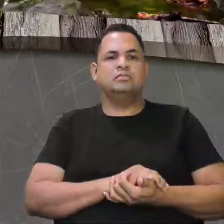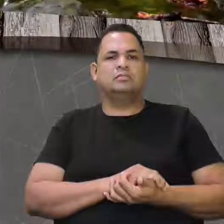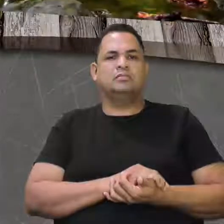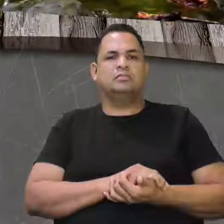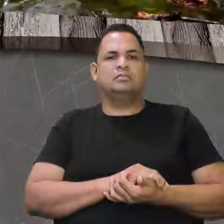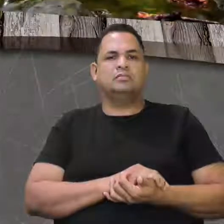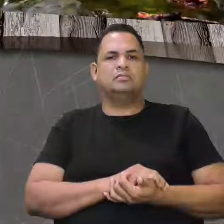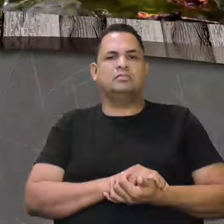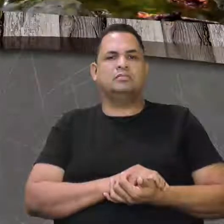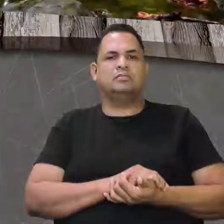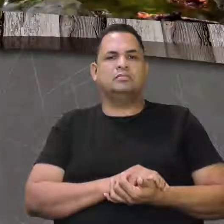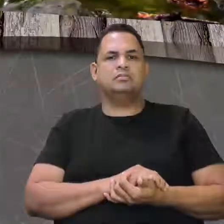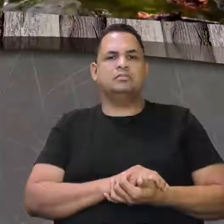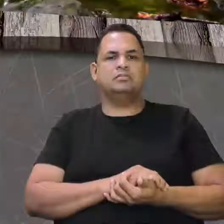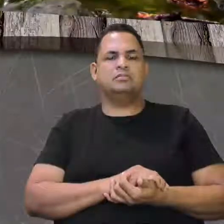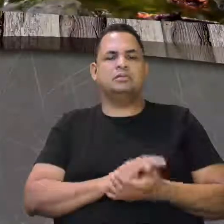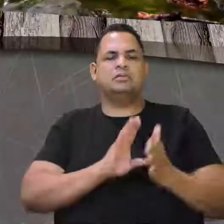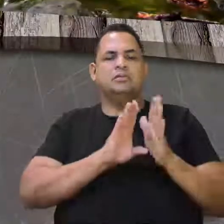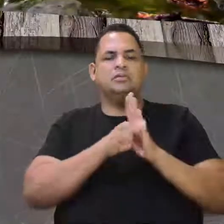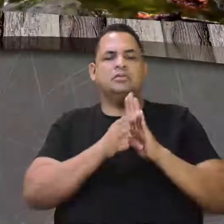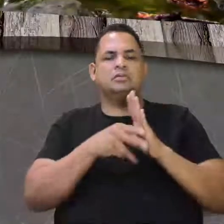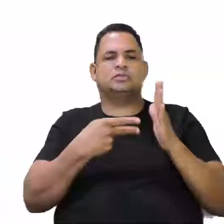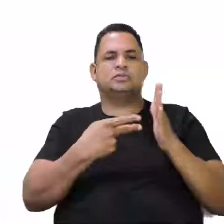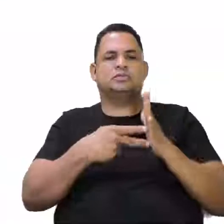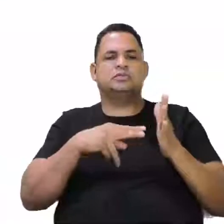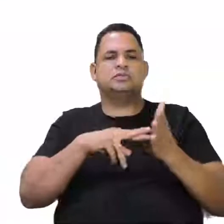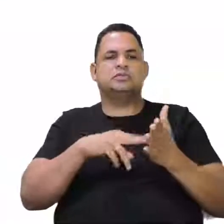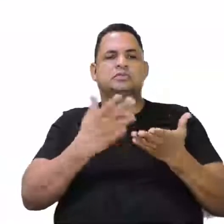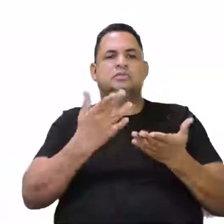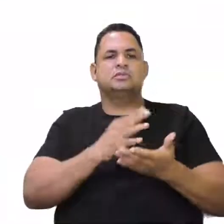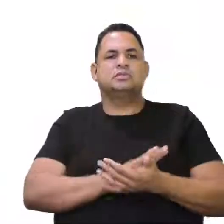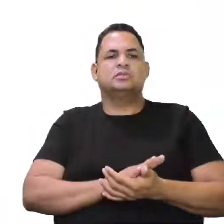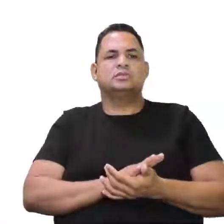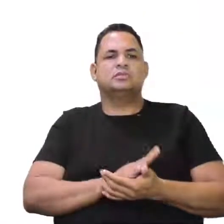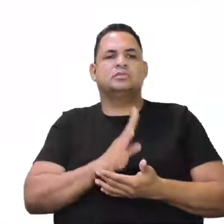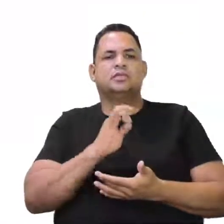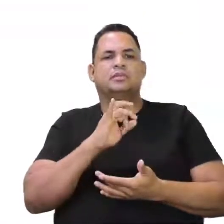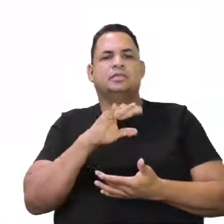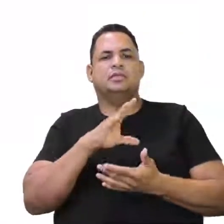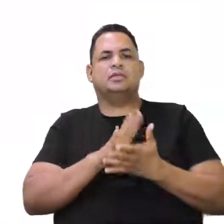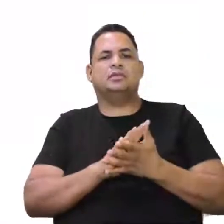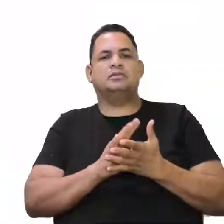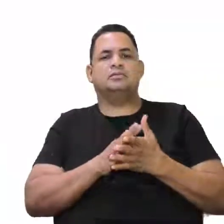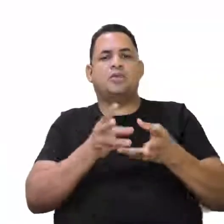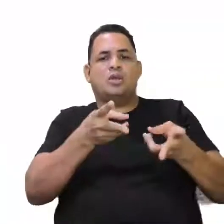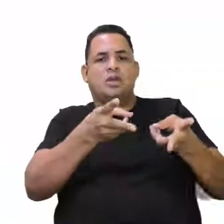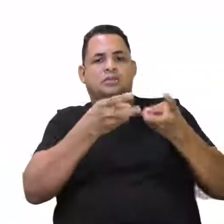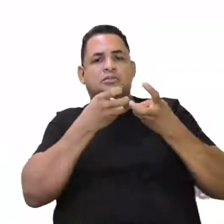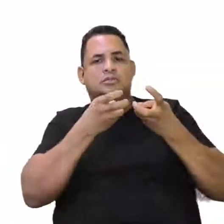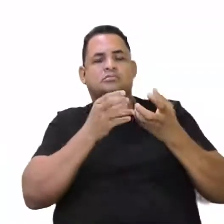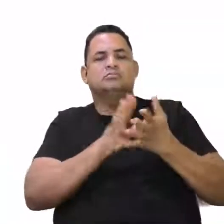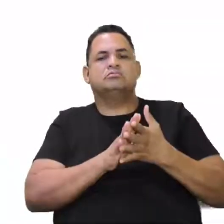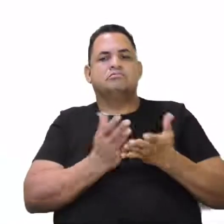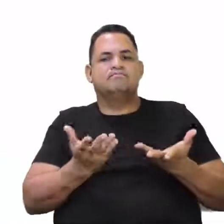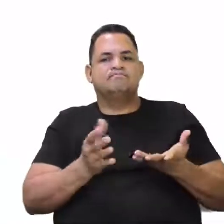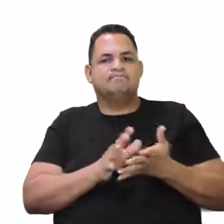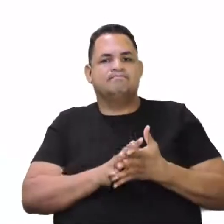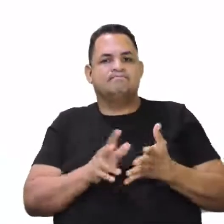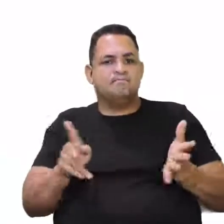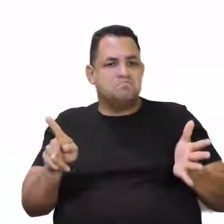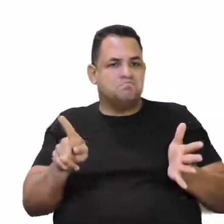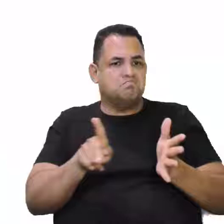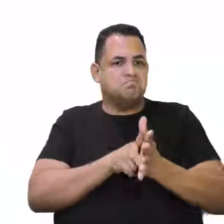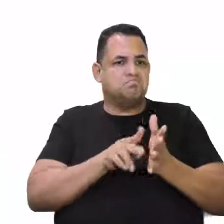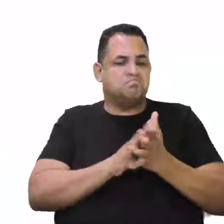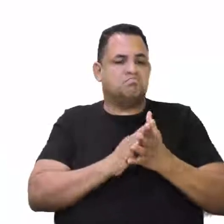Tenso, né? Vamos lá para o conceito do que significa isso. Olha lá no quadro. Biopirataria é a exploração ou